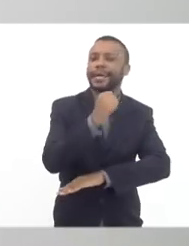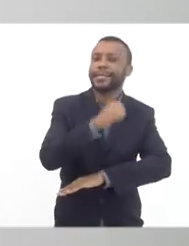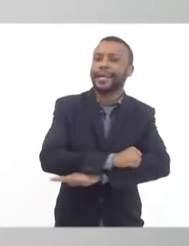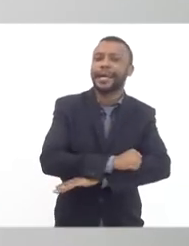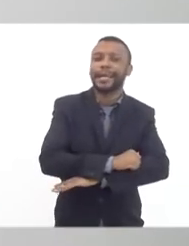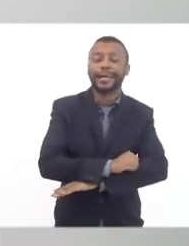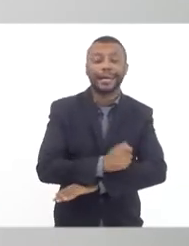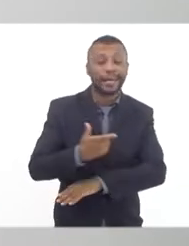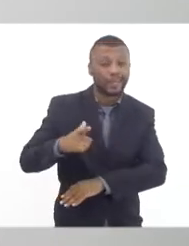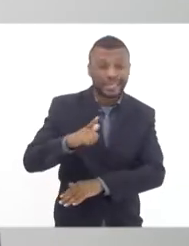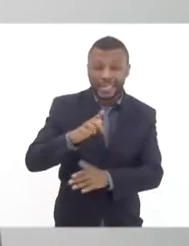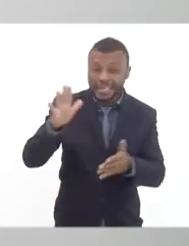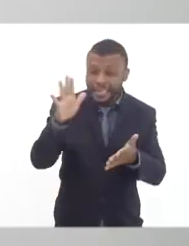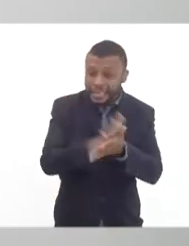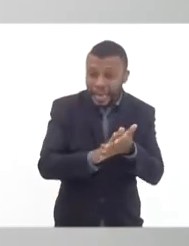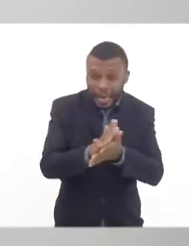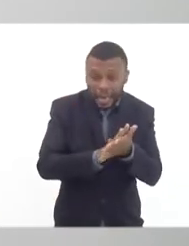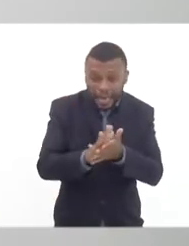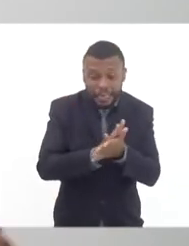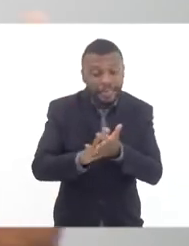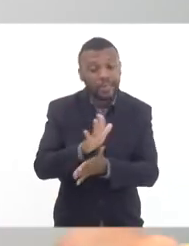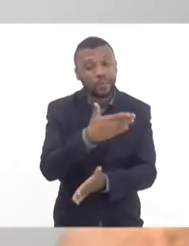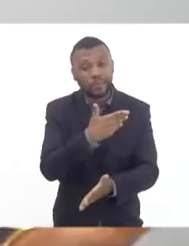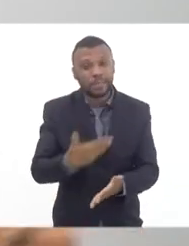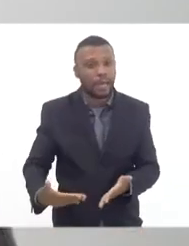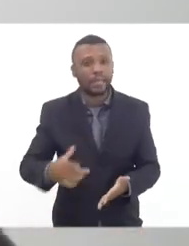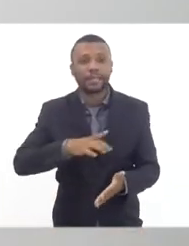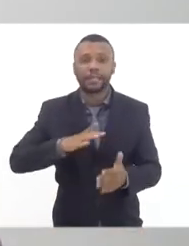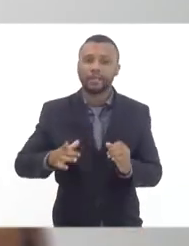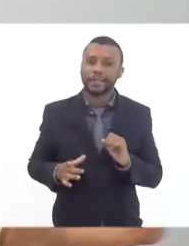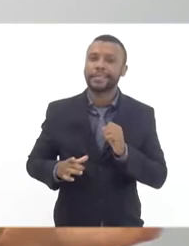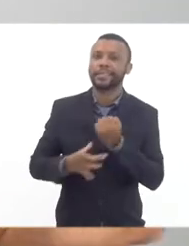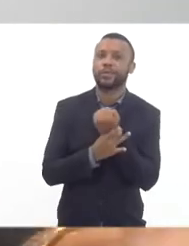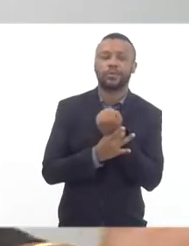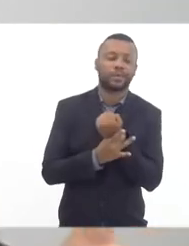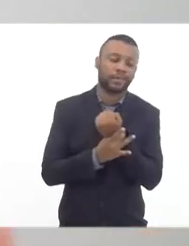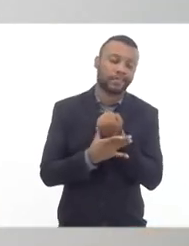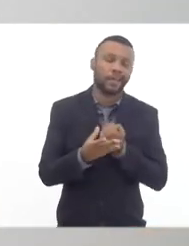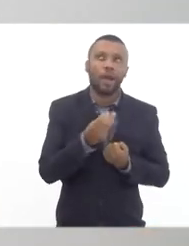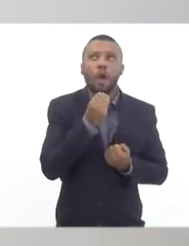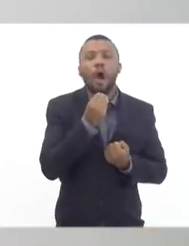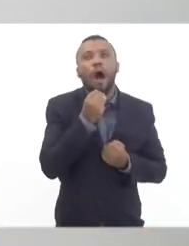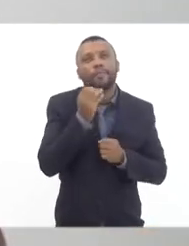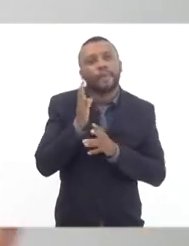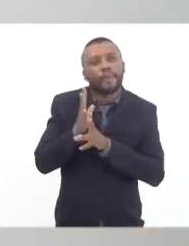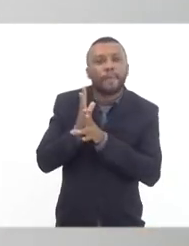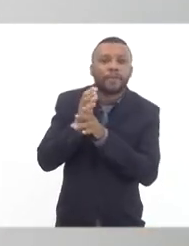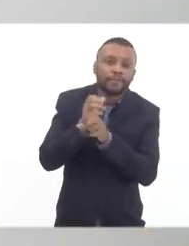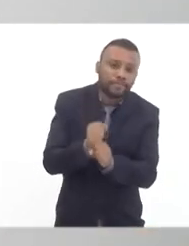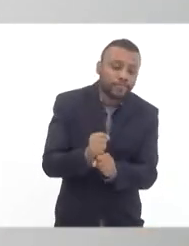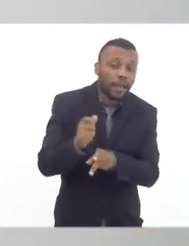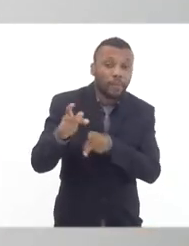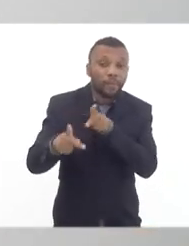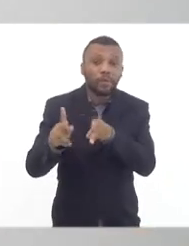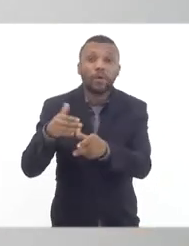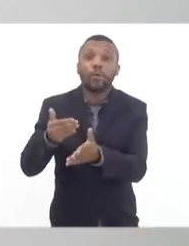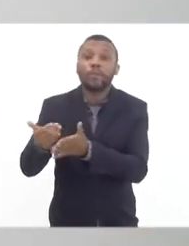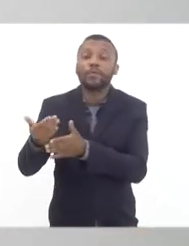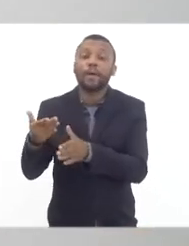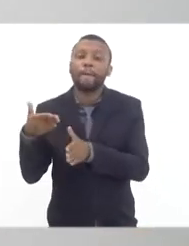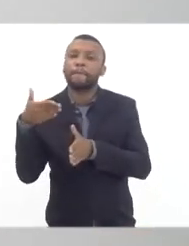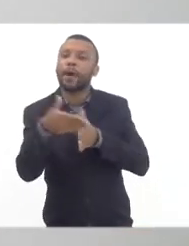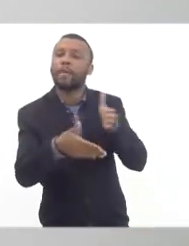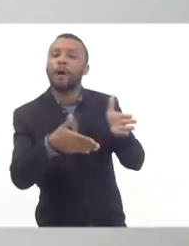Estado mantendo segurança mínima. E, obviamente, né, pelo histórico da cidade, a população começou a invadir e